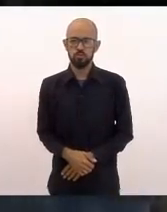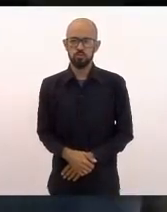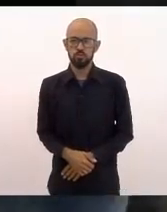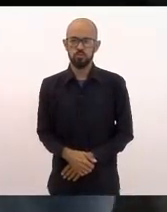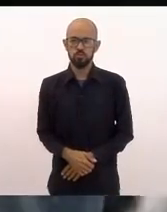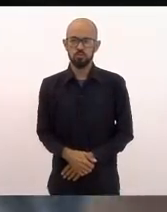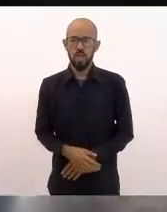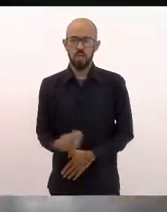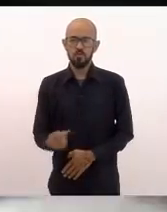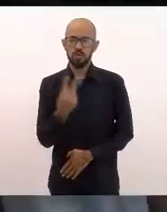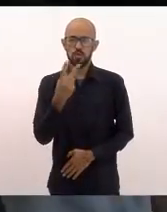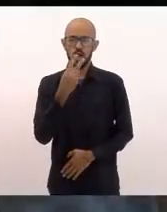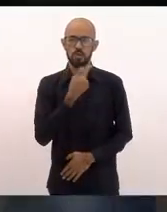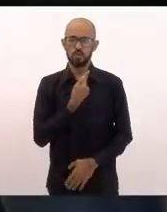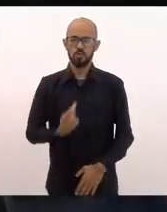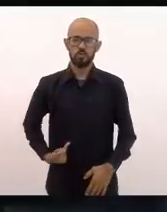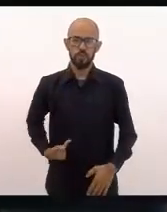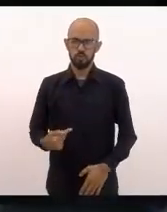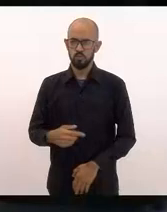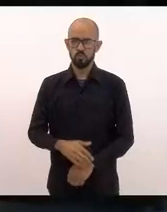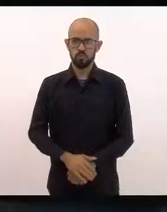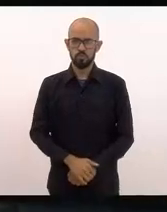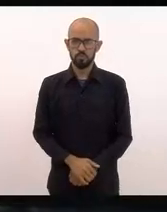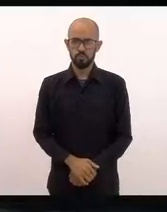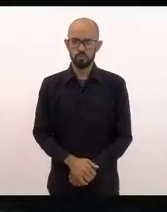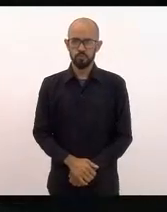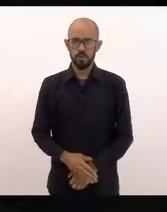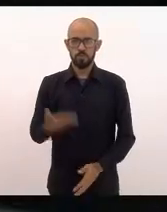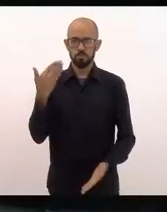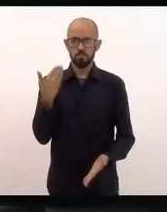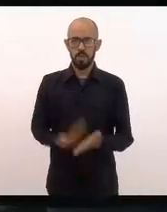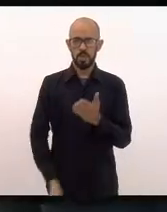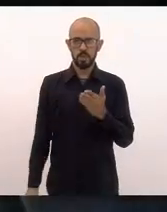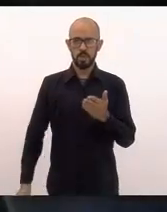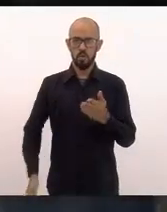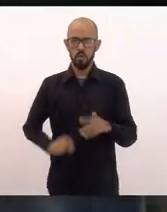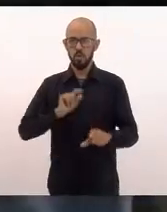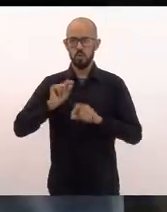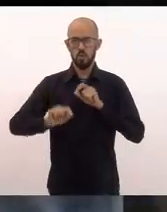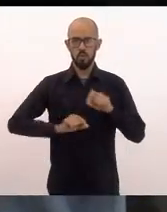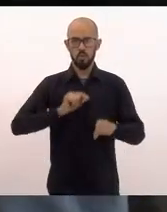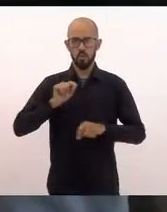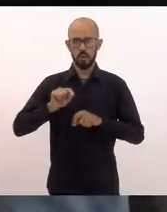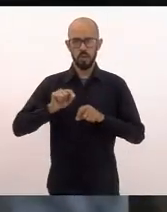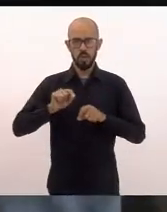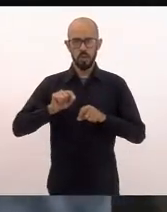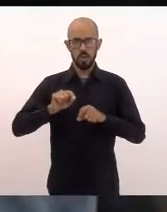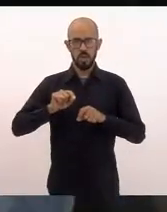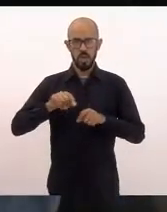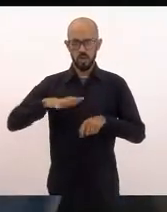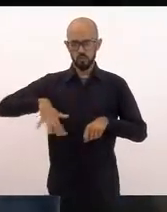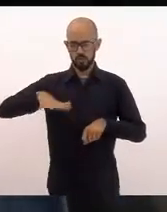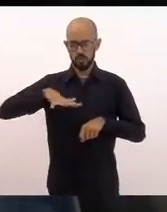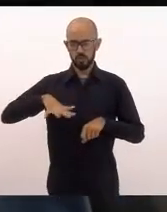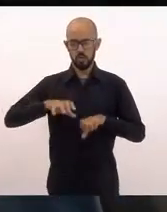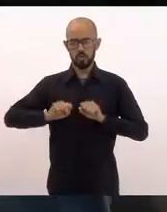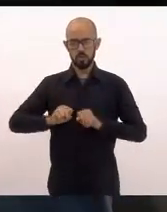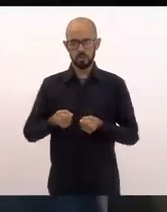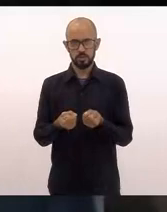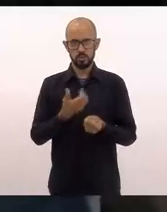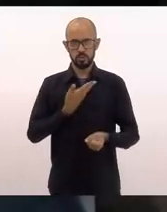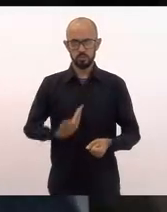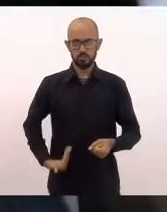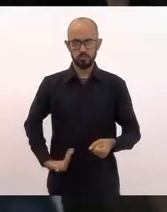Venceu o governo. Foi derrotada a área da segurança pública. E eu